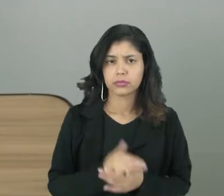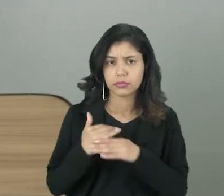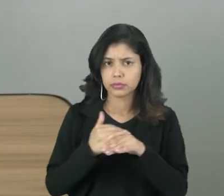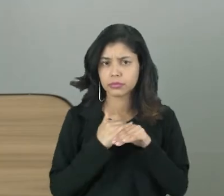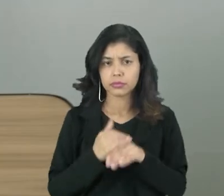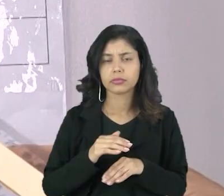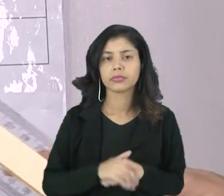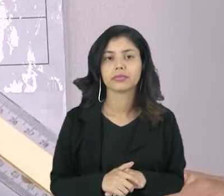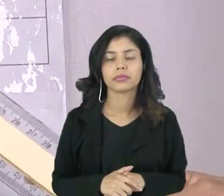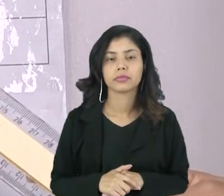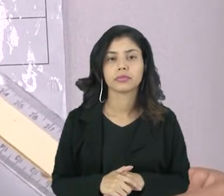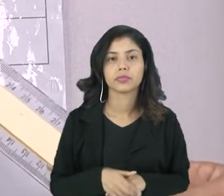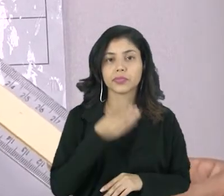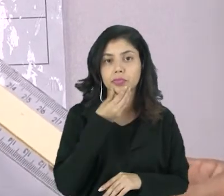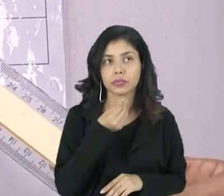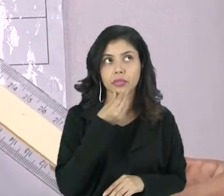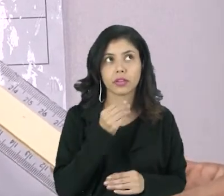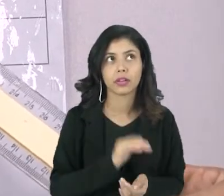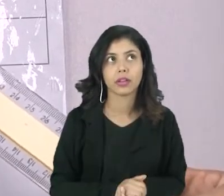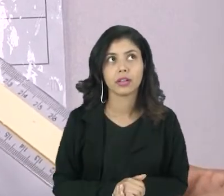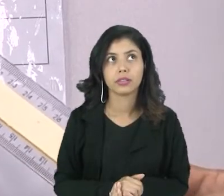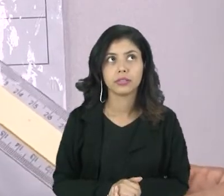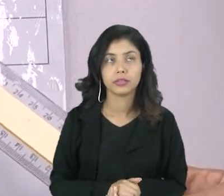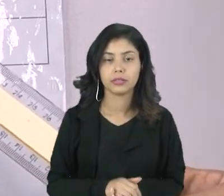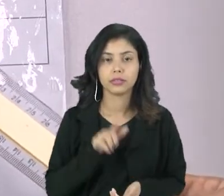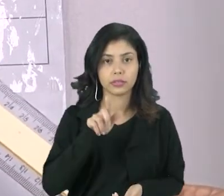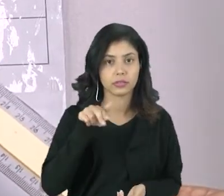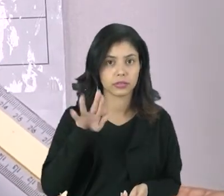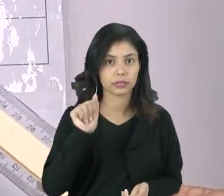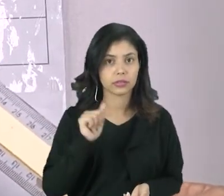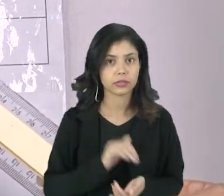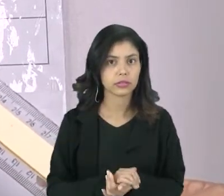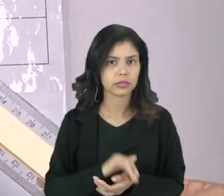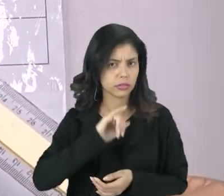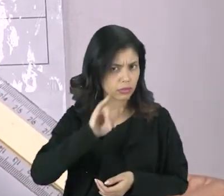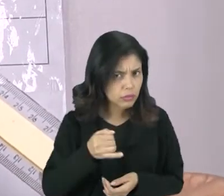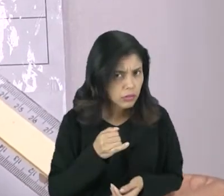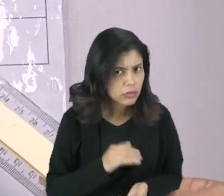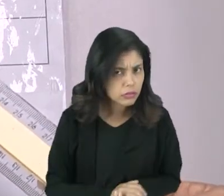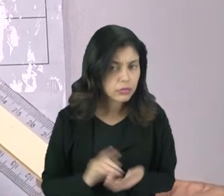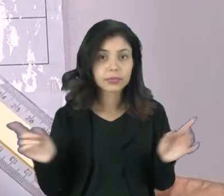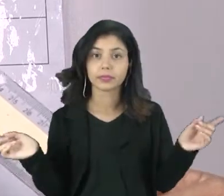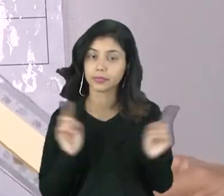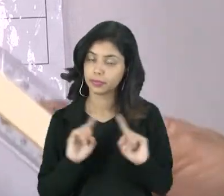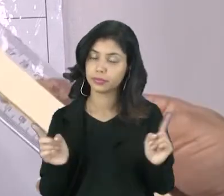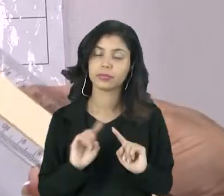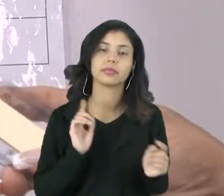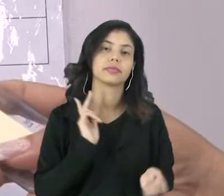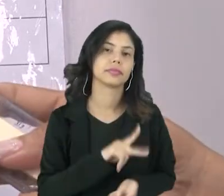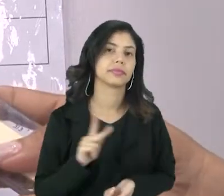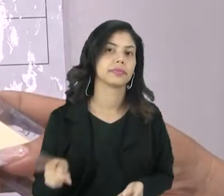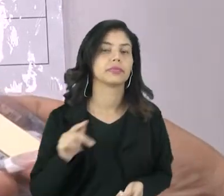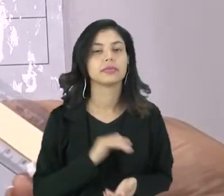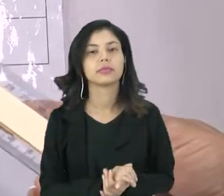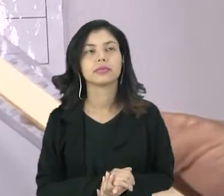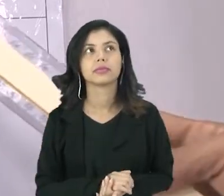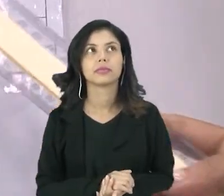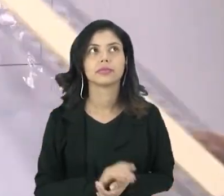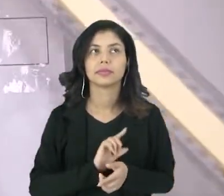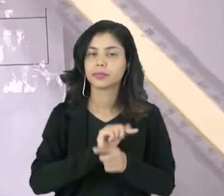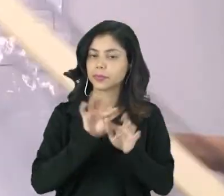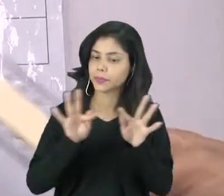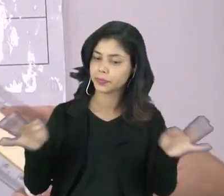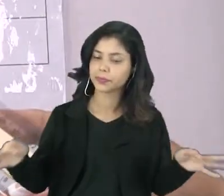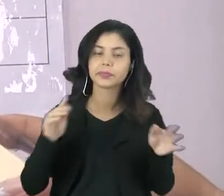não é igual ou menino guardou em ser com j e não Professor então é a